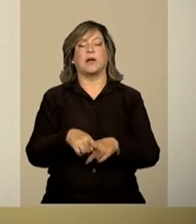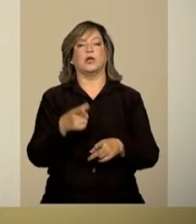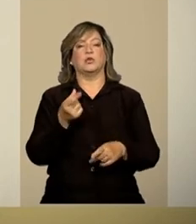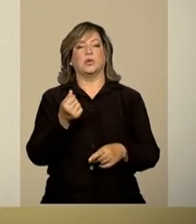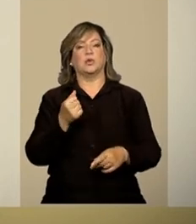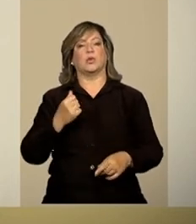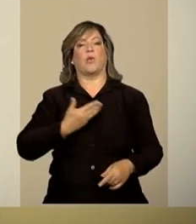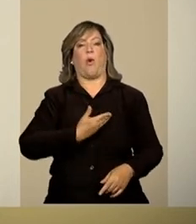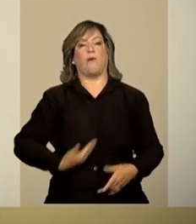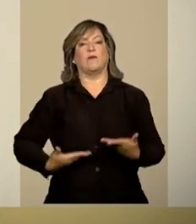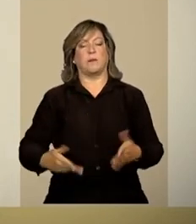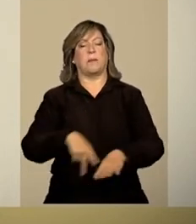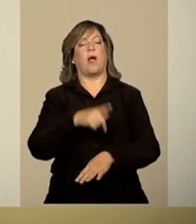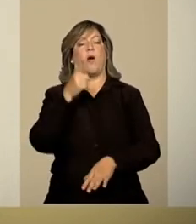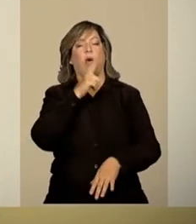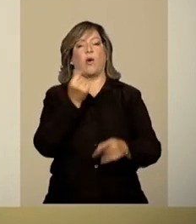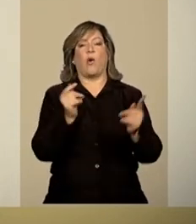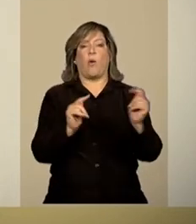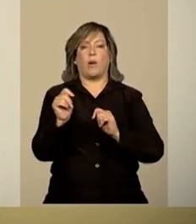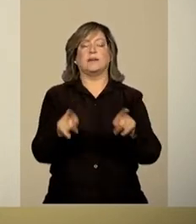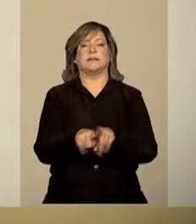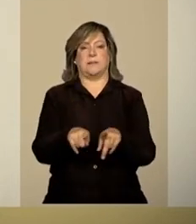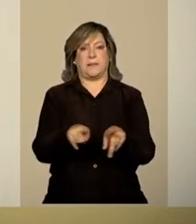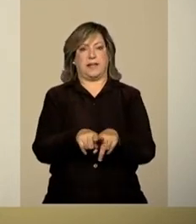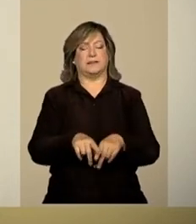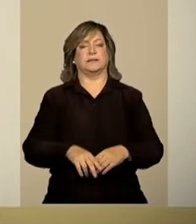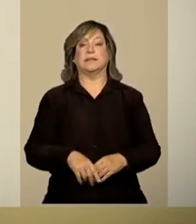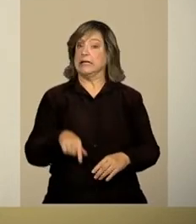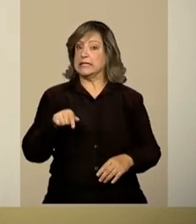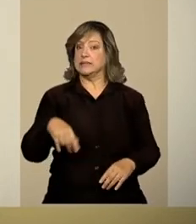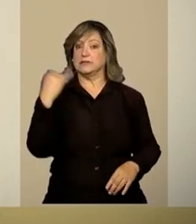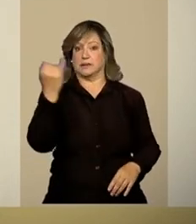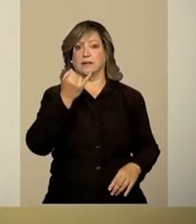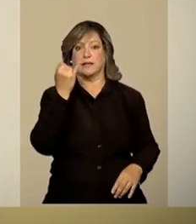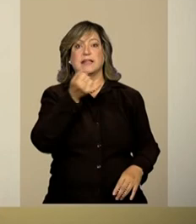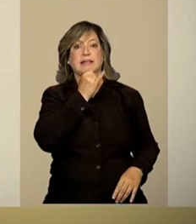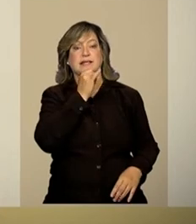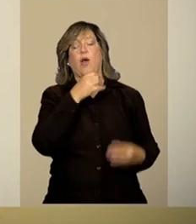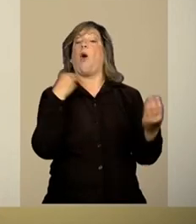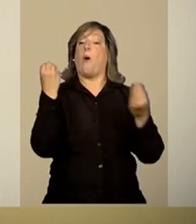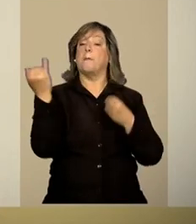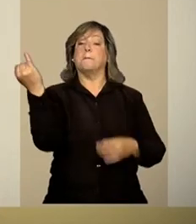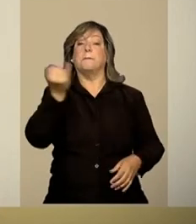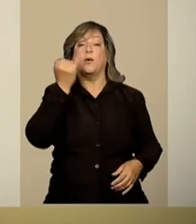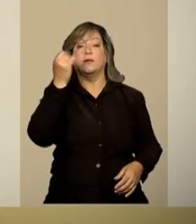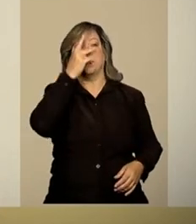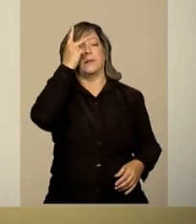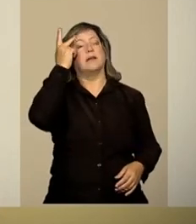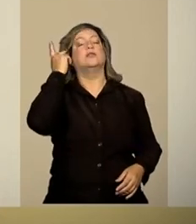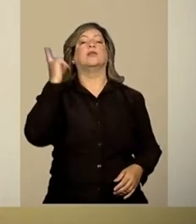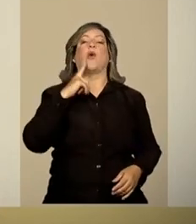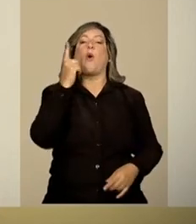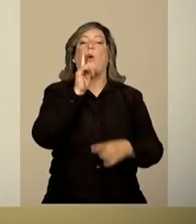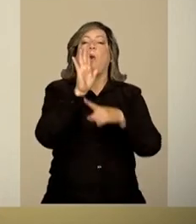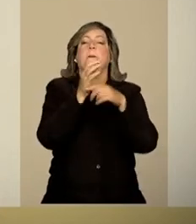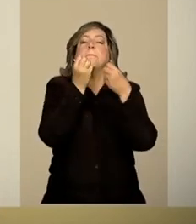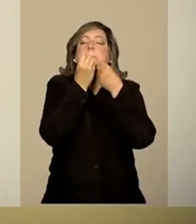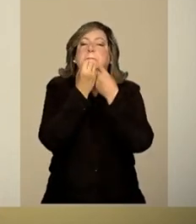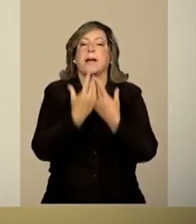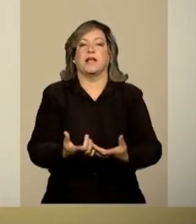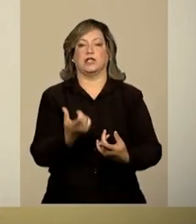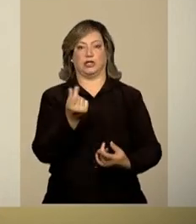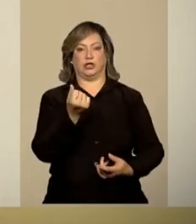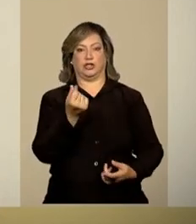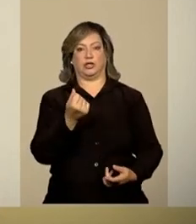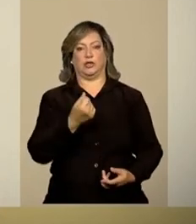recurso público do país o dinheiro público do país isso é um exemplo de como é importante planejar e gastar bem